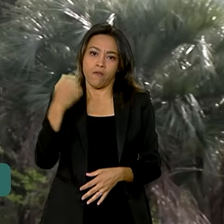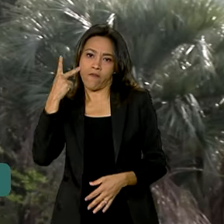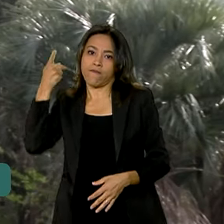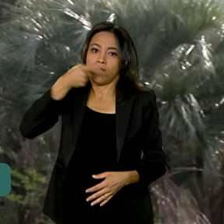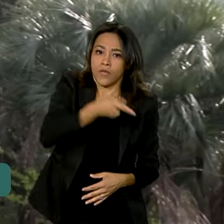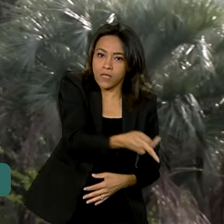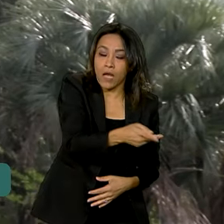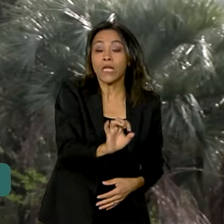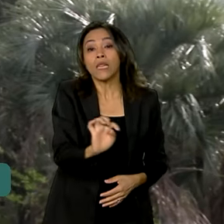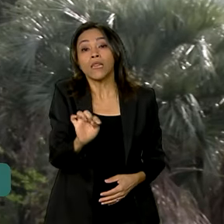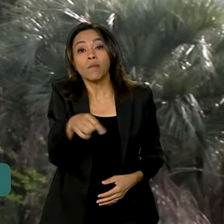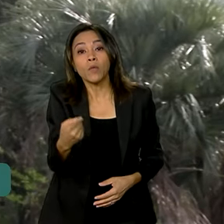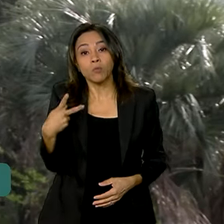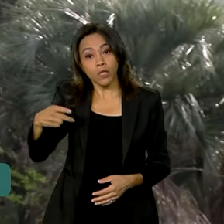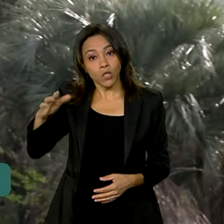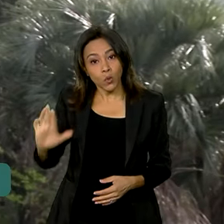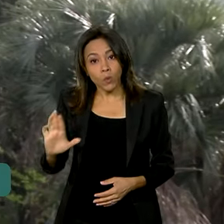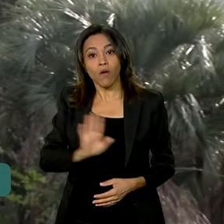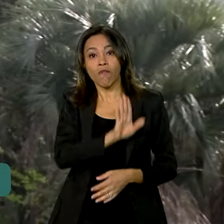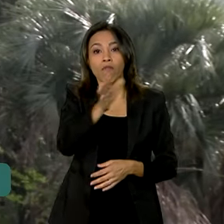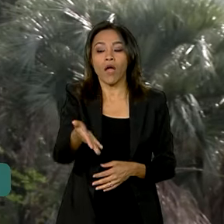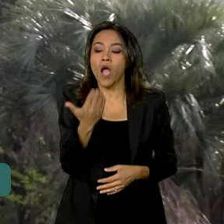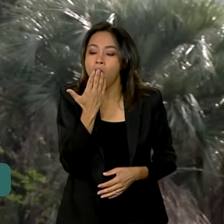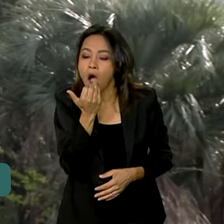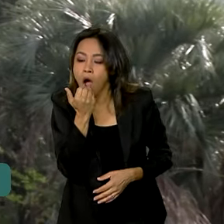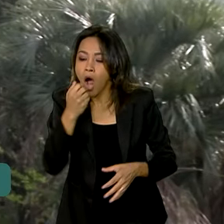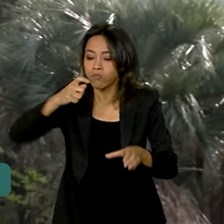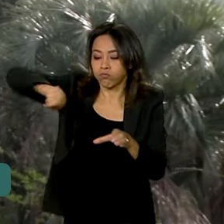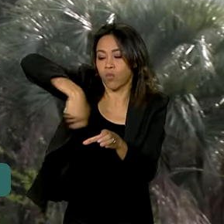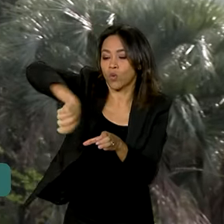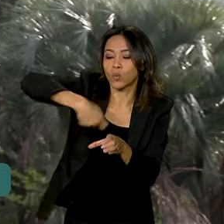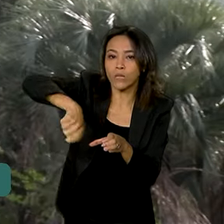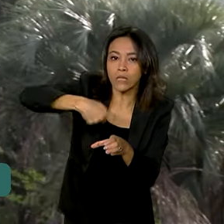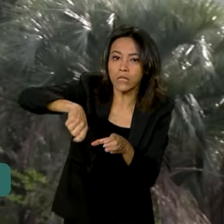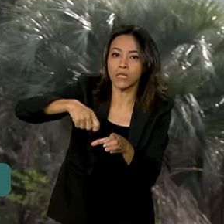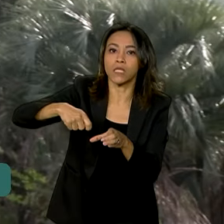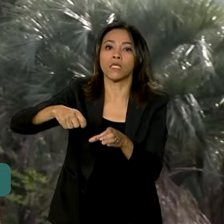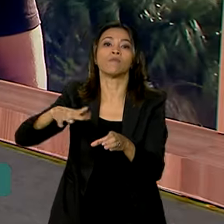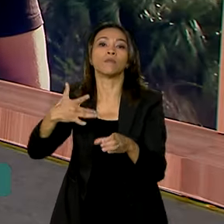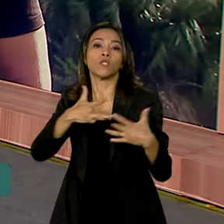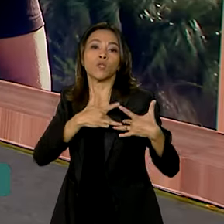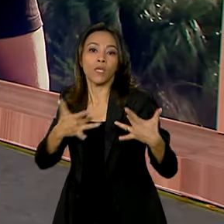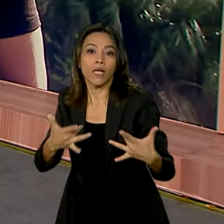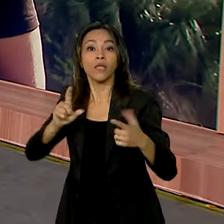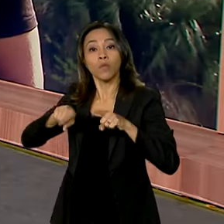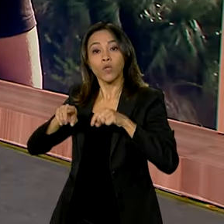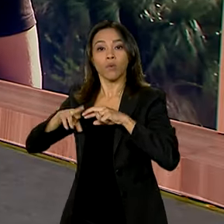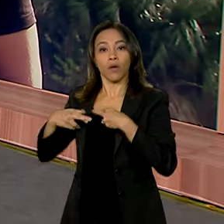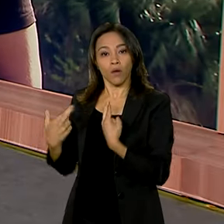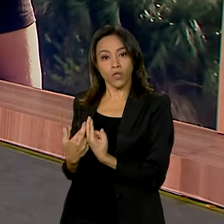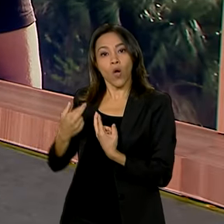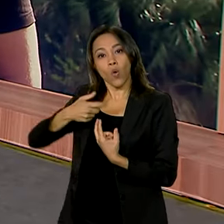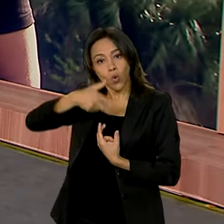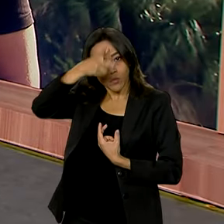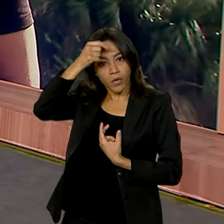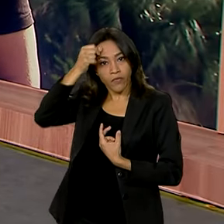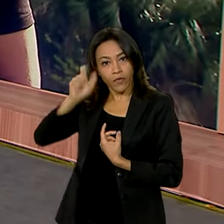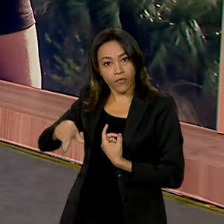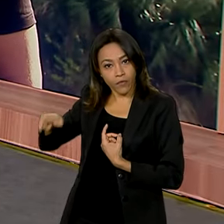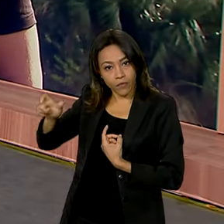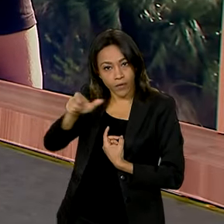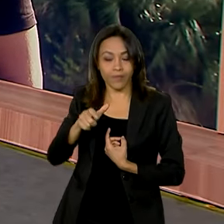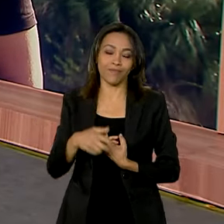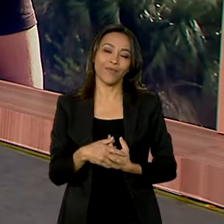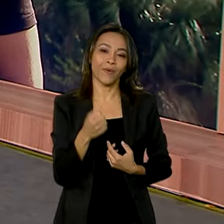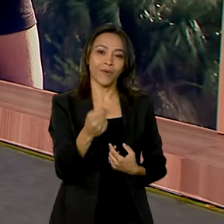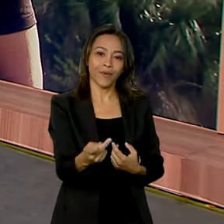deve almoçar em uma cozinha solidária e se reunir com os prefeitos. Vanessa. Ok, Pablo, muito obrigada pelas informações.